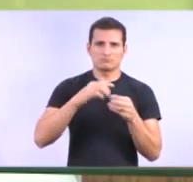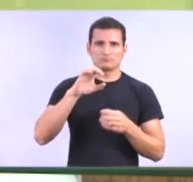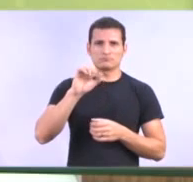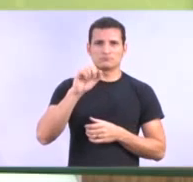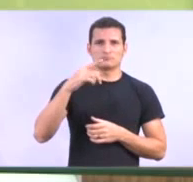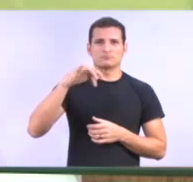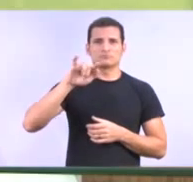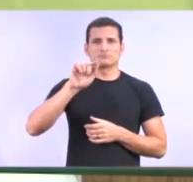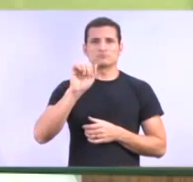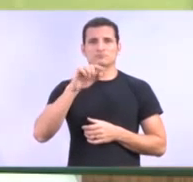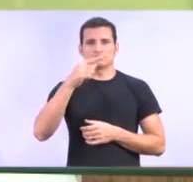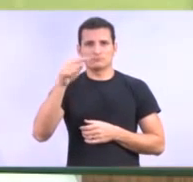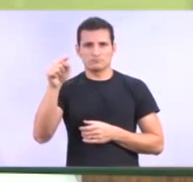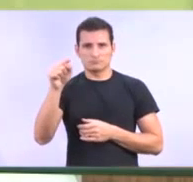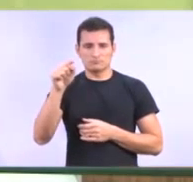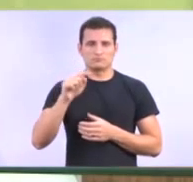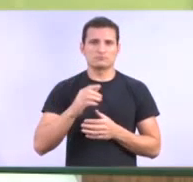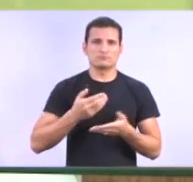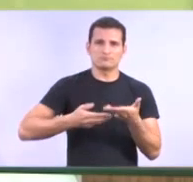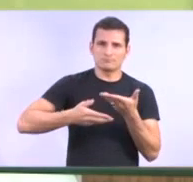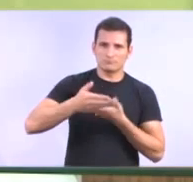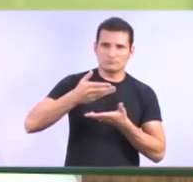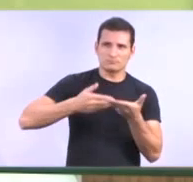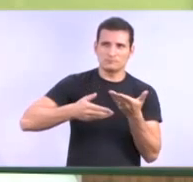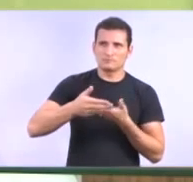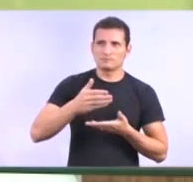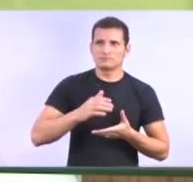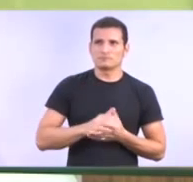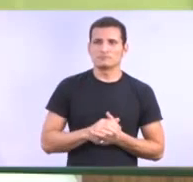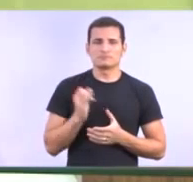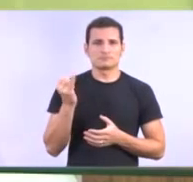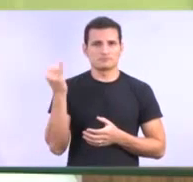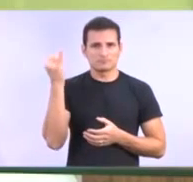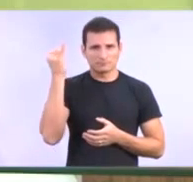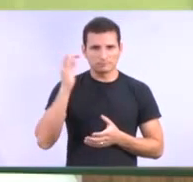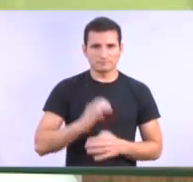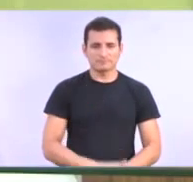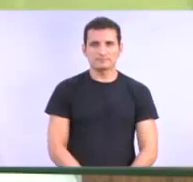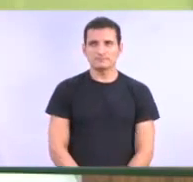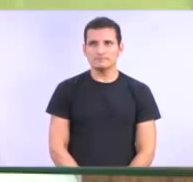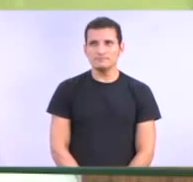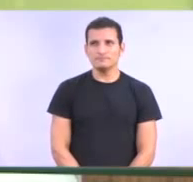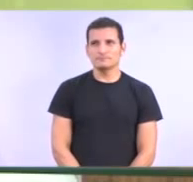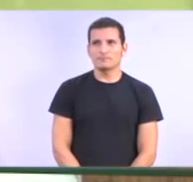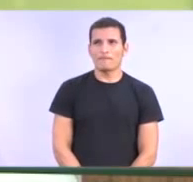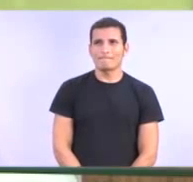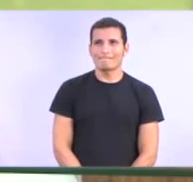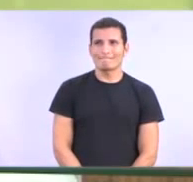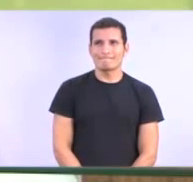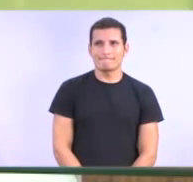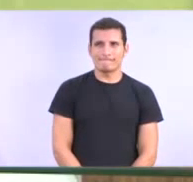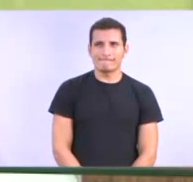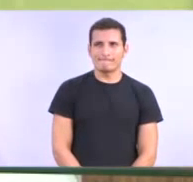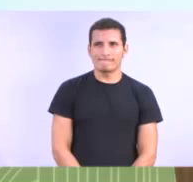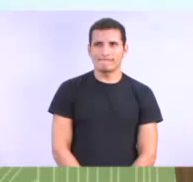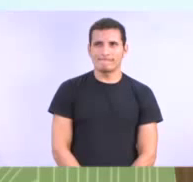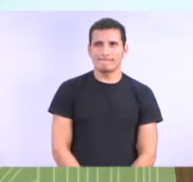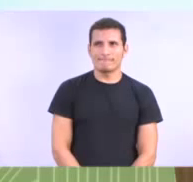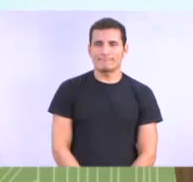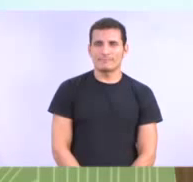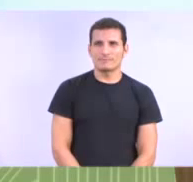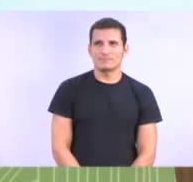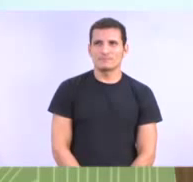Espigão pela interatividade. Muito importante. Professor? Legal. Muito bem, parabéns e obrigado